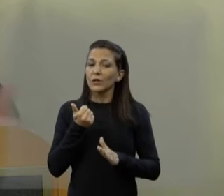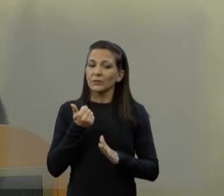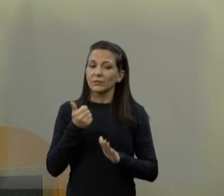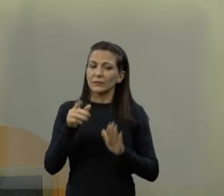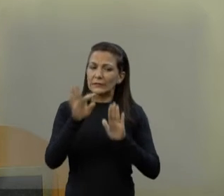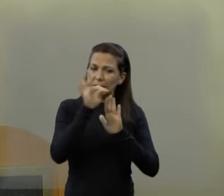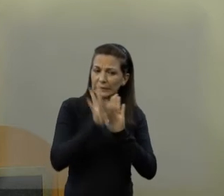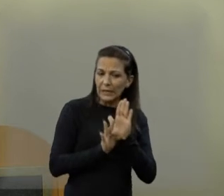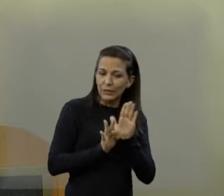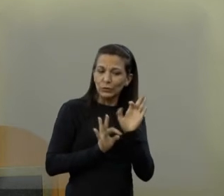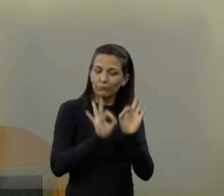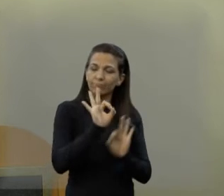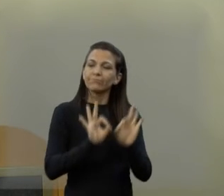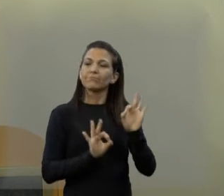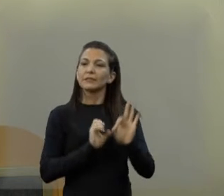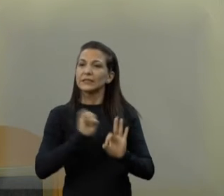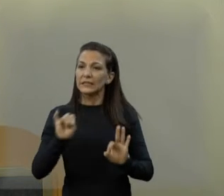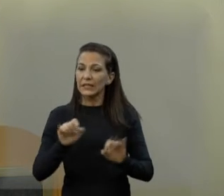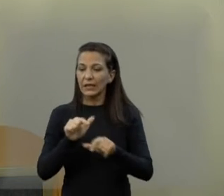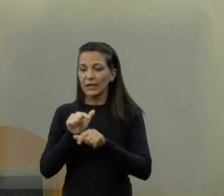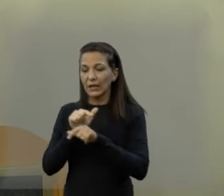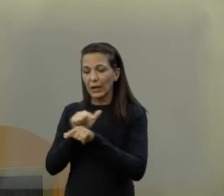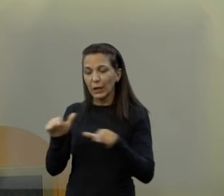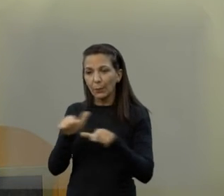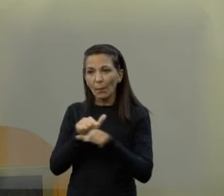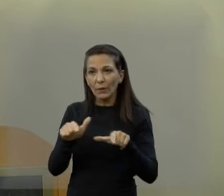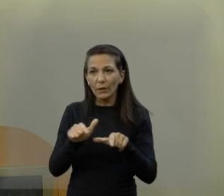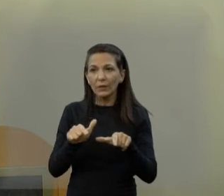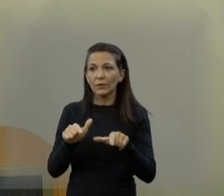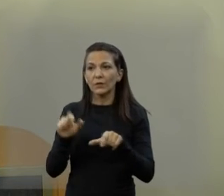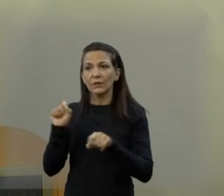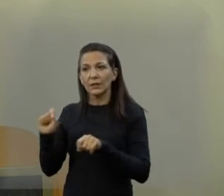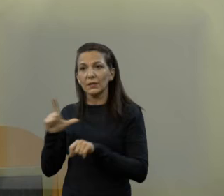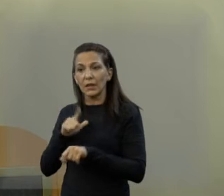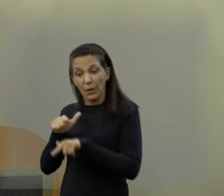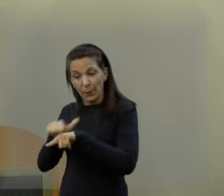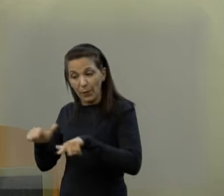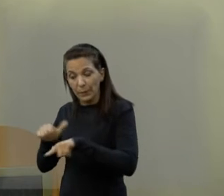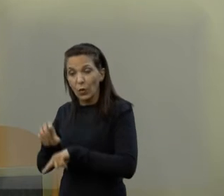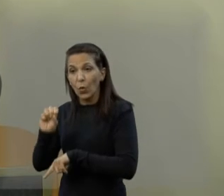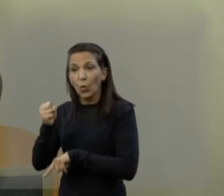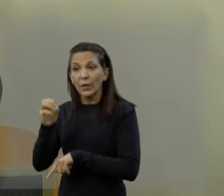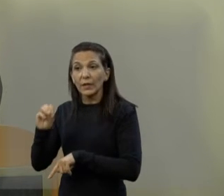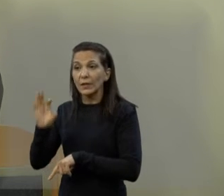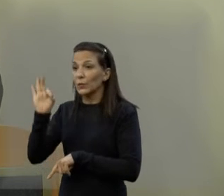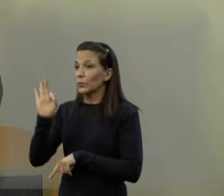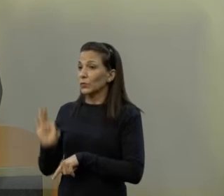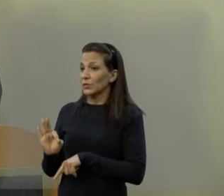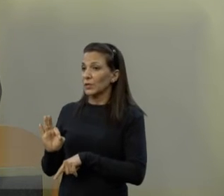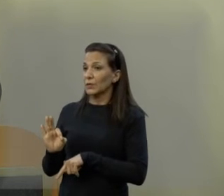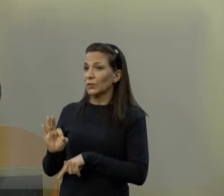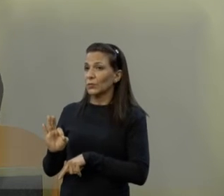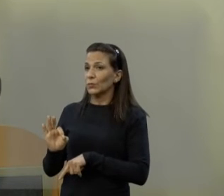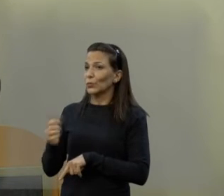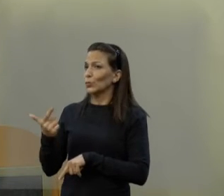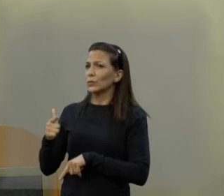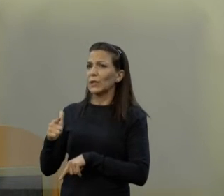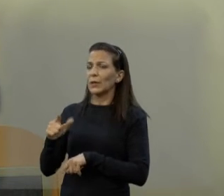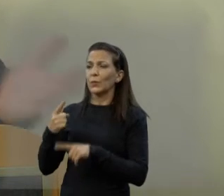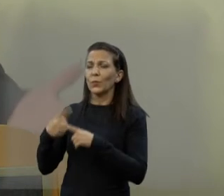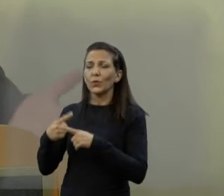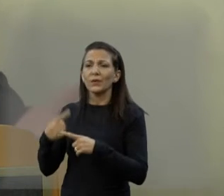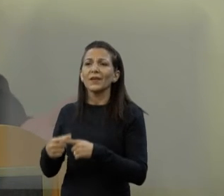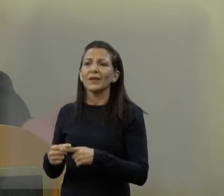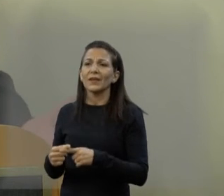então assim se tão lá limpando o túmulo lá no São Bento então oitenta por cento não tá porque